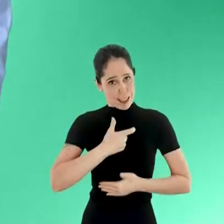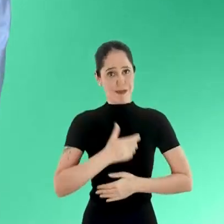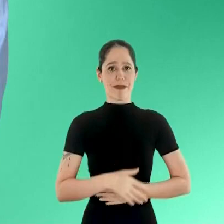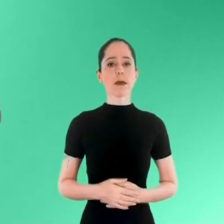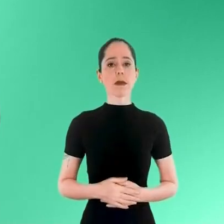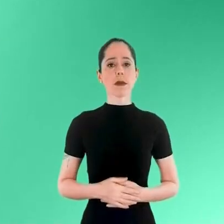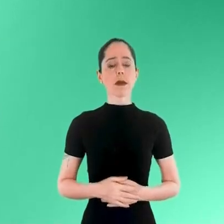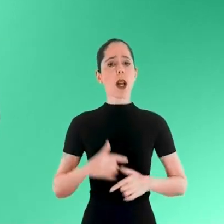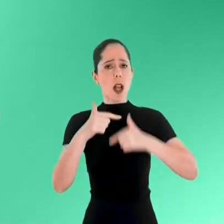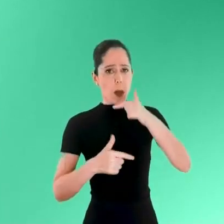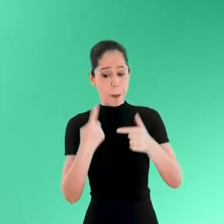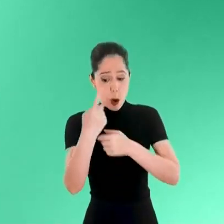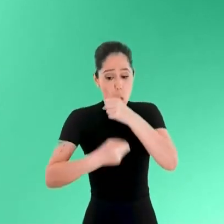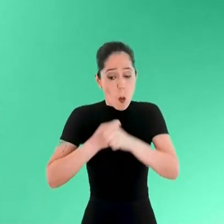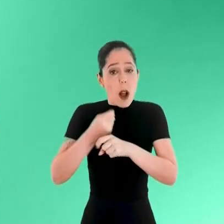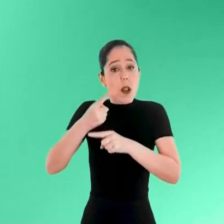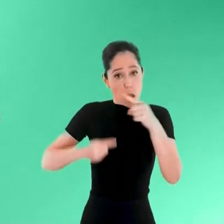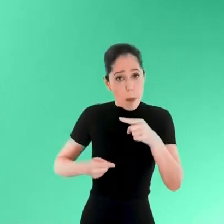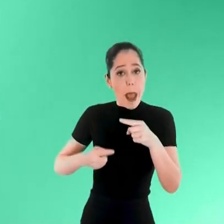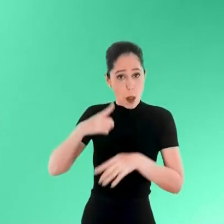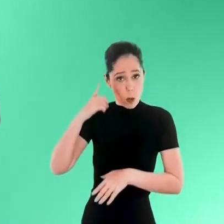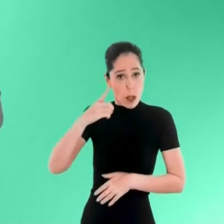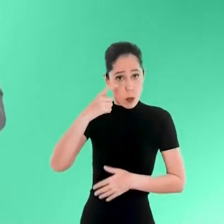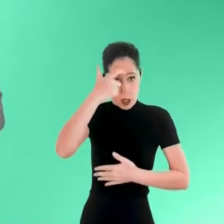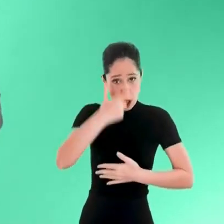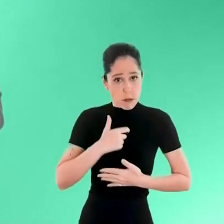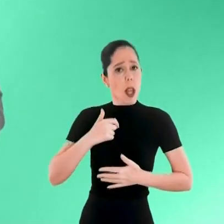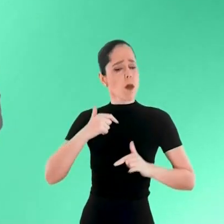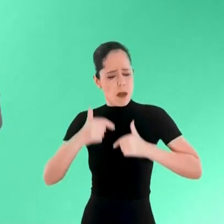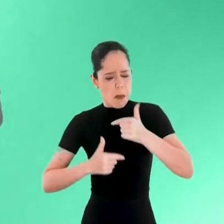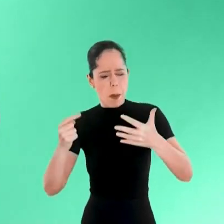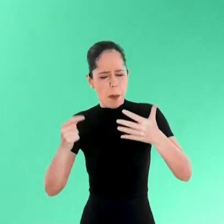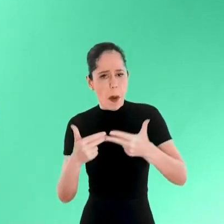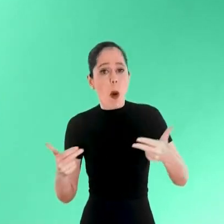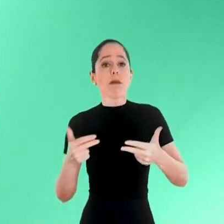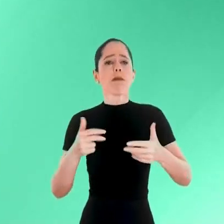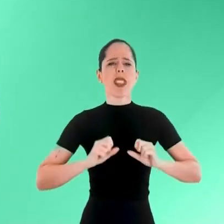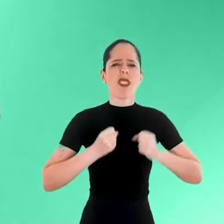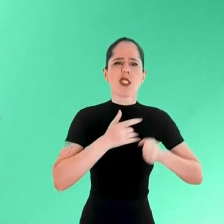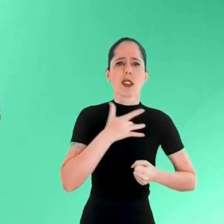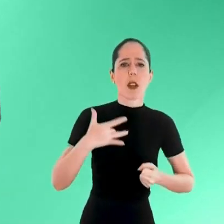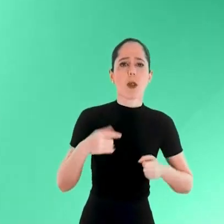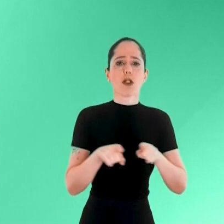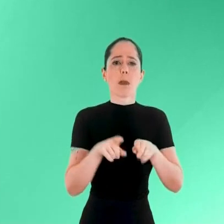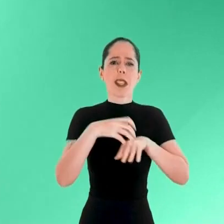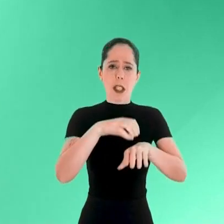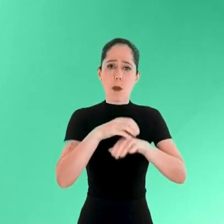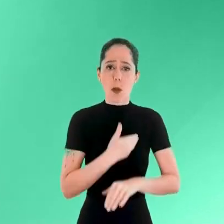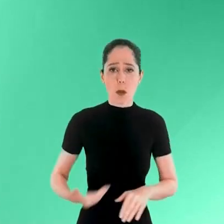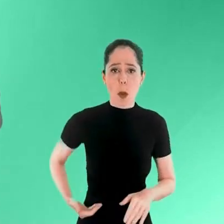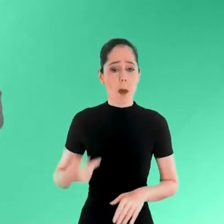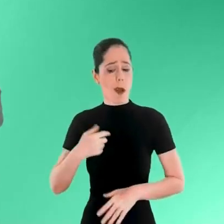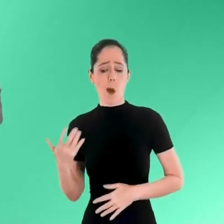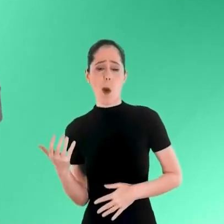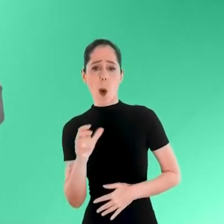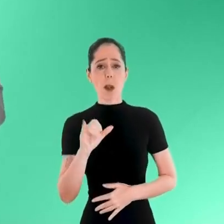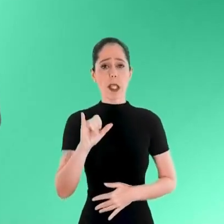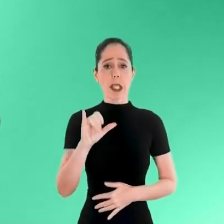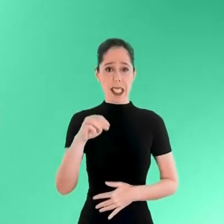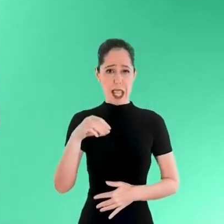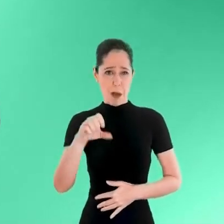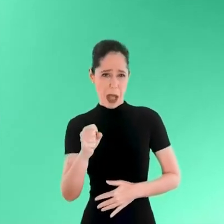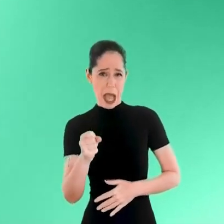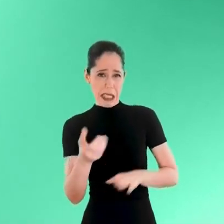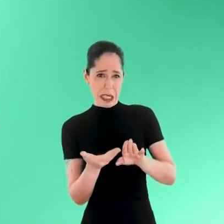tem trabalho. Em apenas um ano e meio como deputada, atuei na defesa da saúde e do transporte público. Fui contra o aumento de ICMS